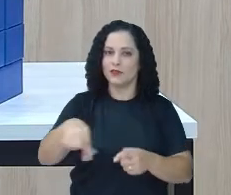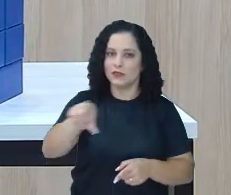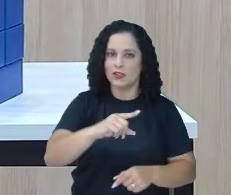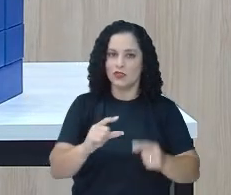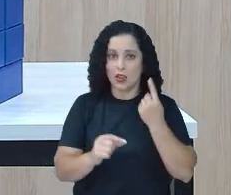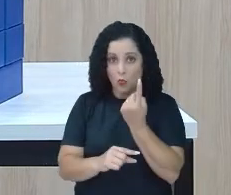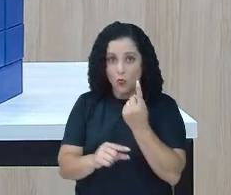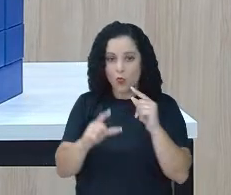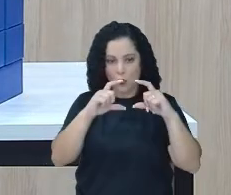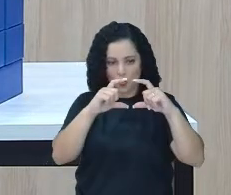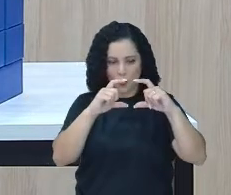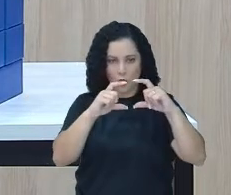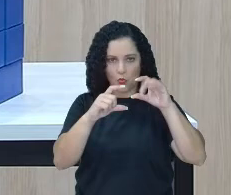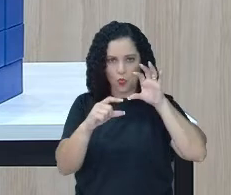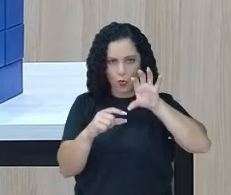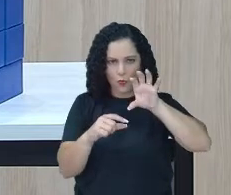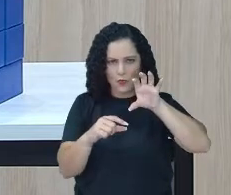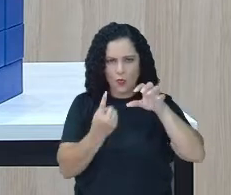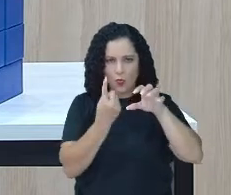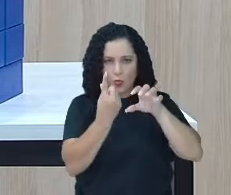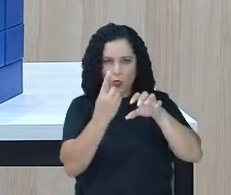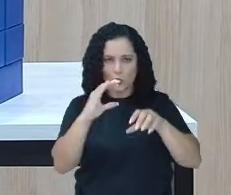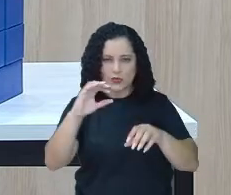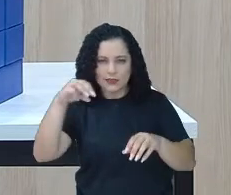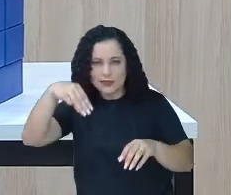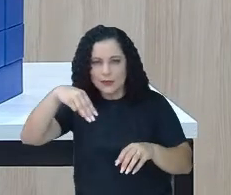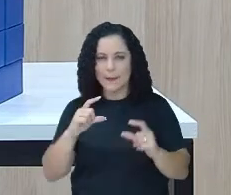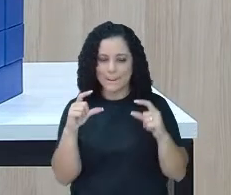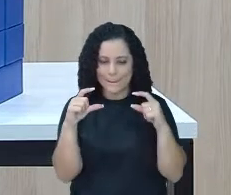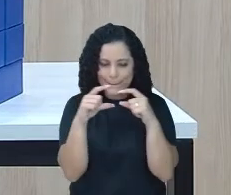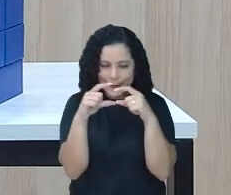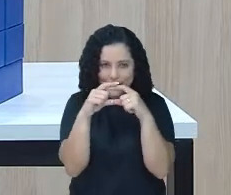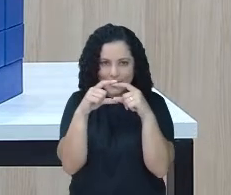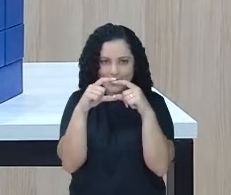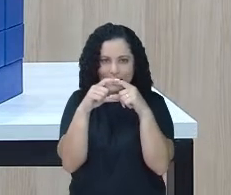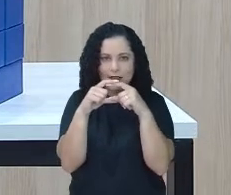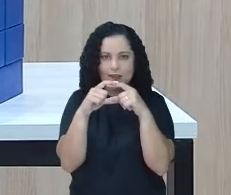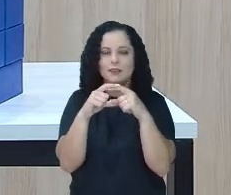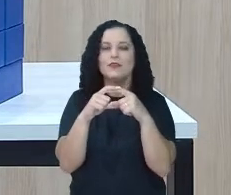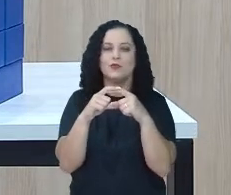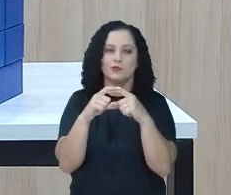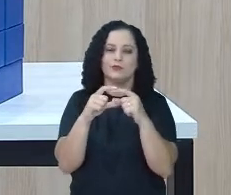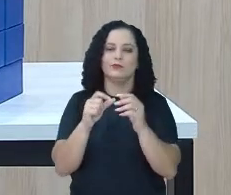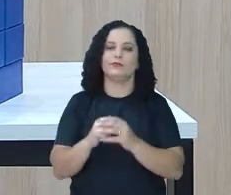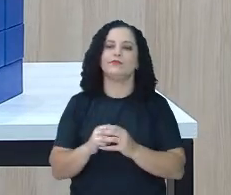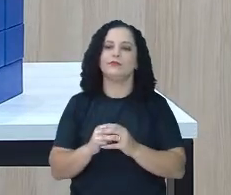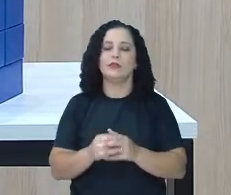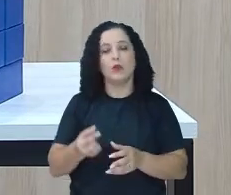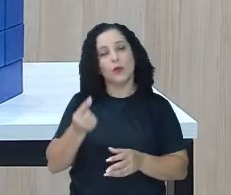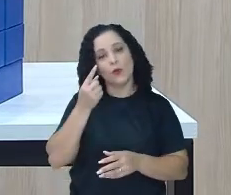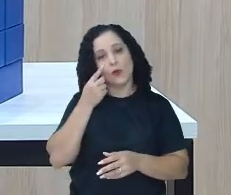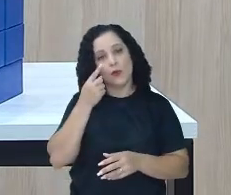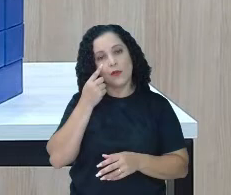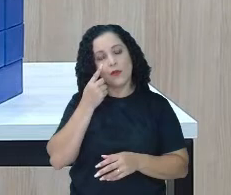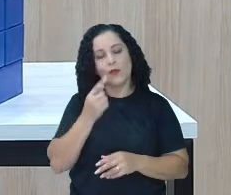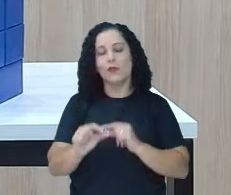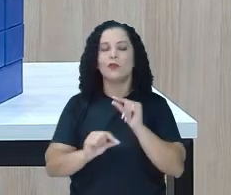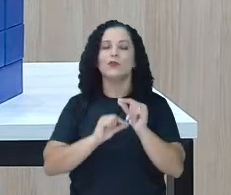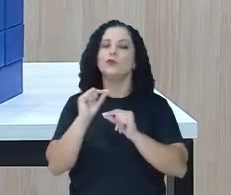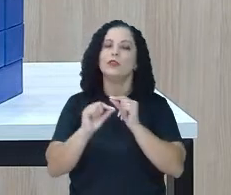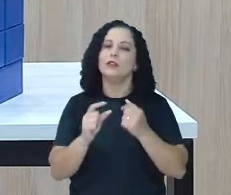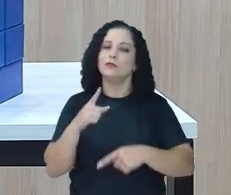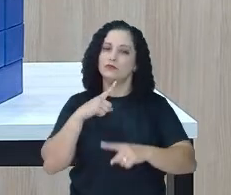mesmo de 1 centímetro, para vocês verem quão é pequenininho ele, tá certo? E daí a gente observa aqui, se a gente fizer